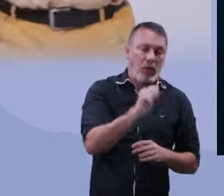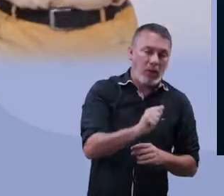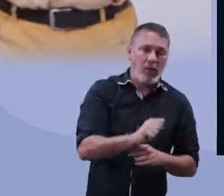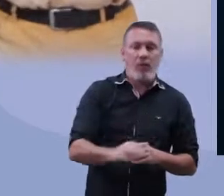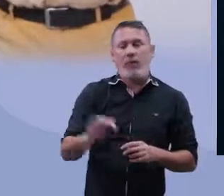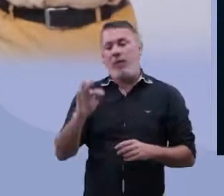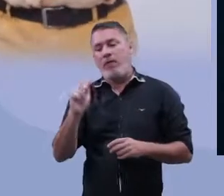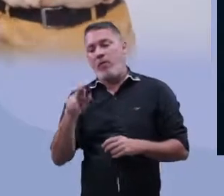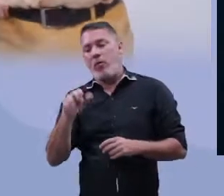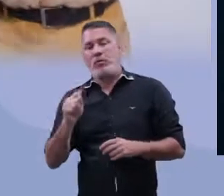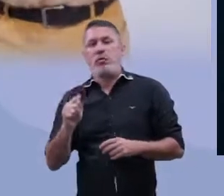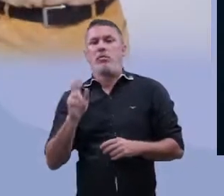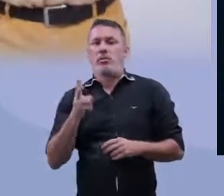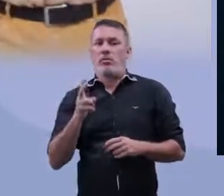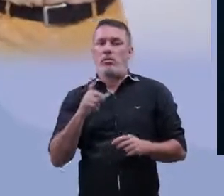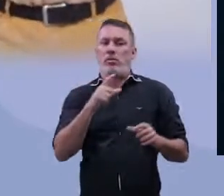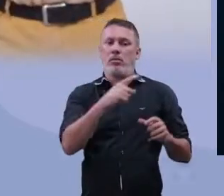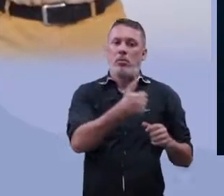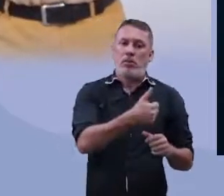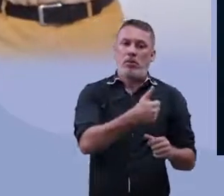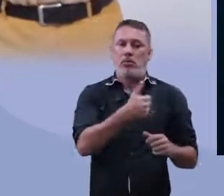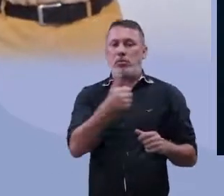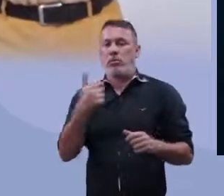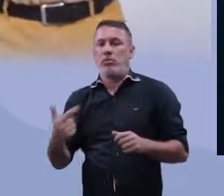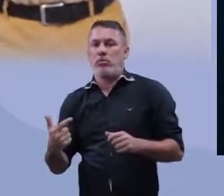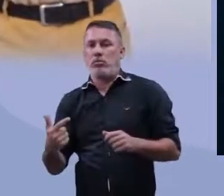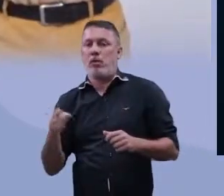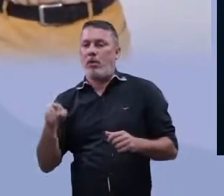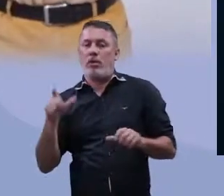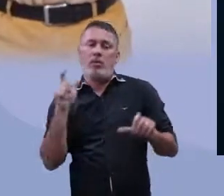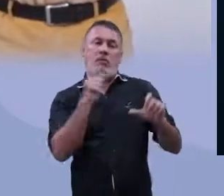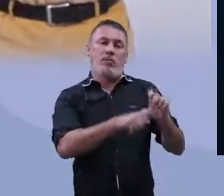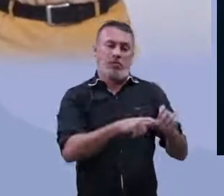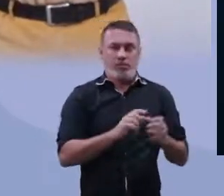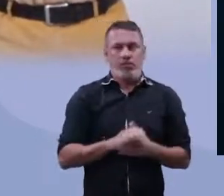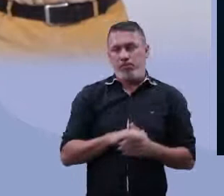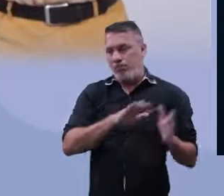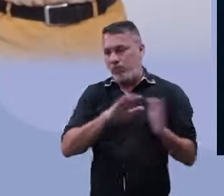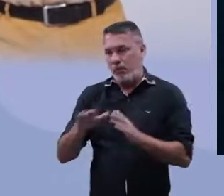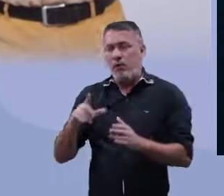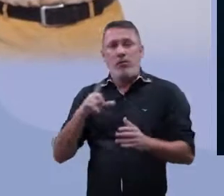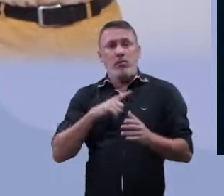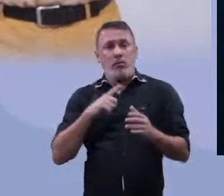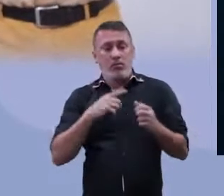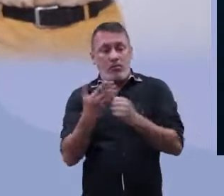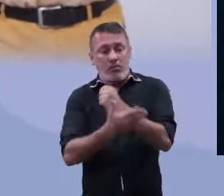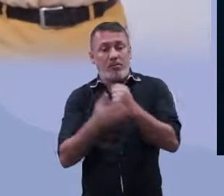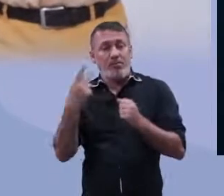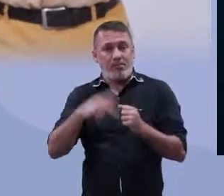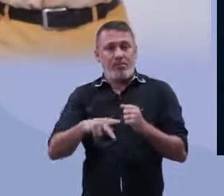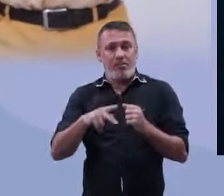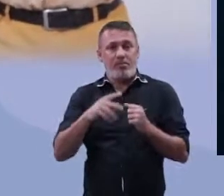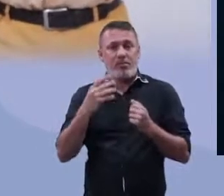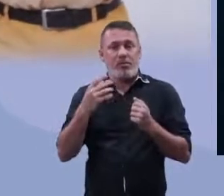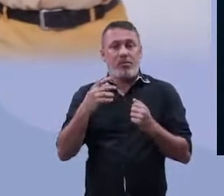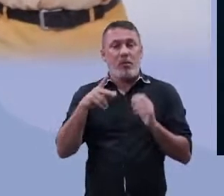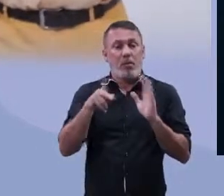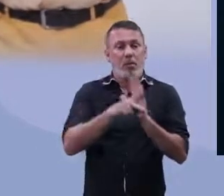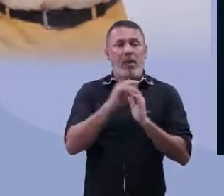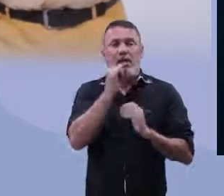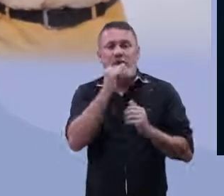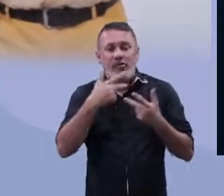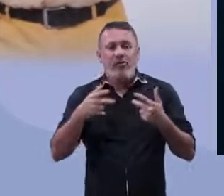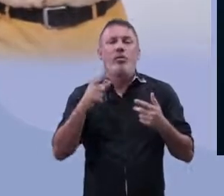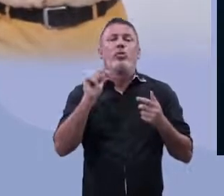de curiosidade, meus lindos. Então, nessa nossa matriz energética, né, baseada em